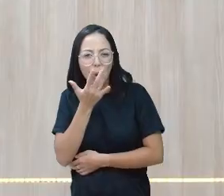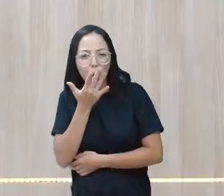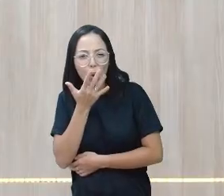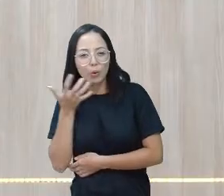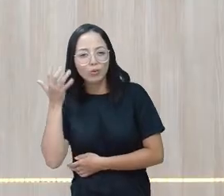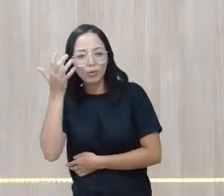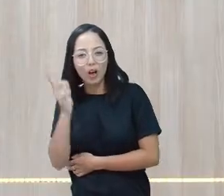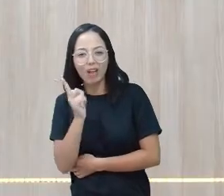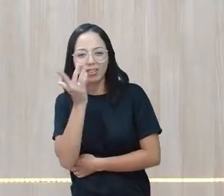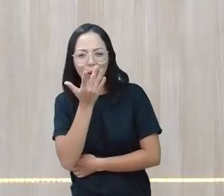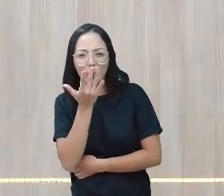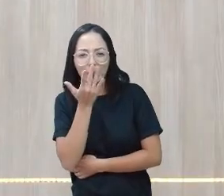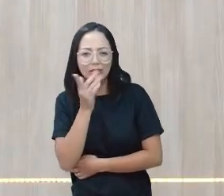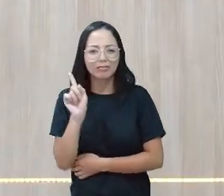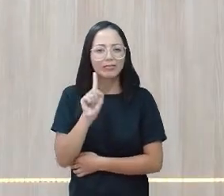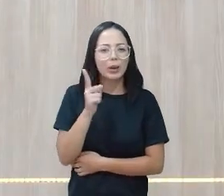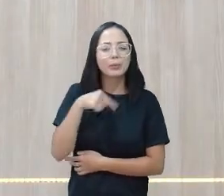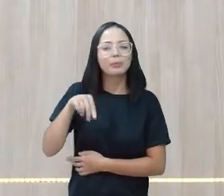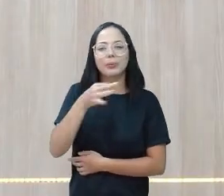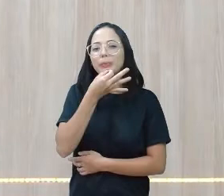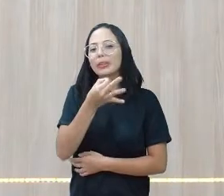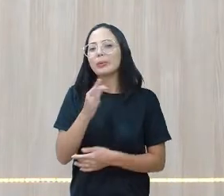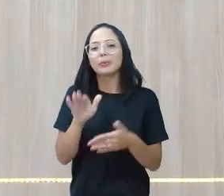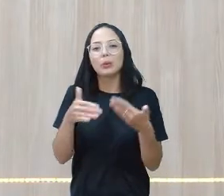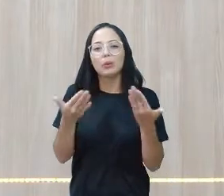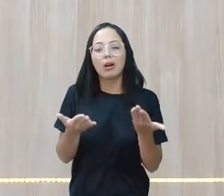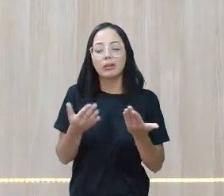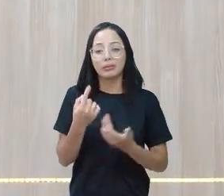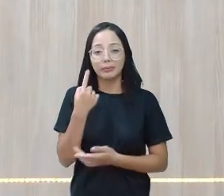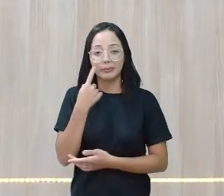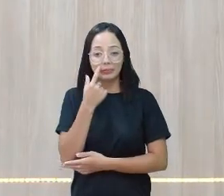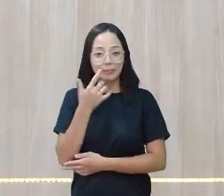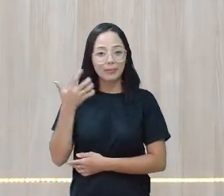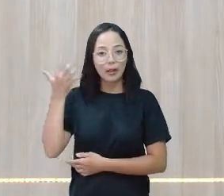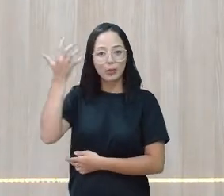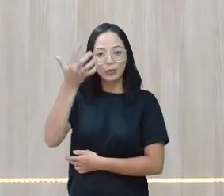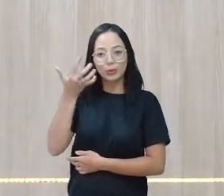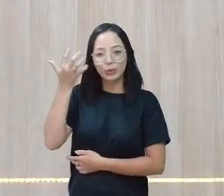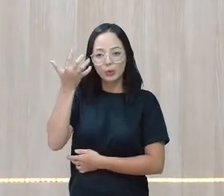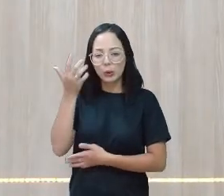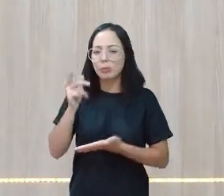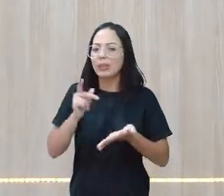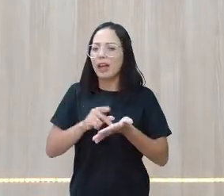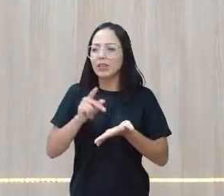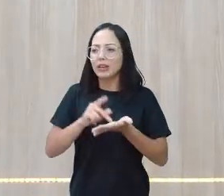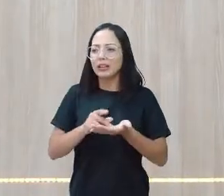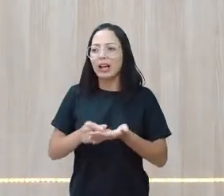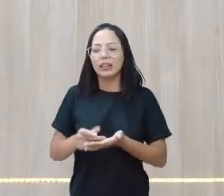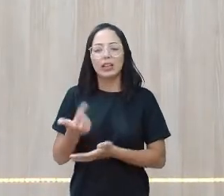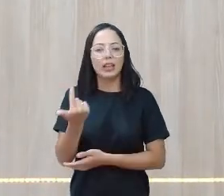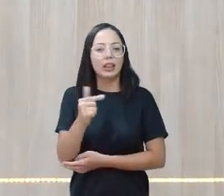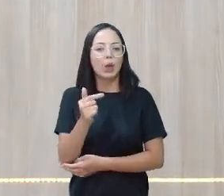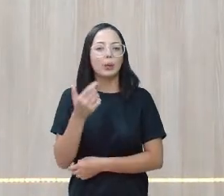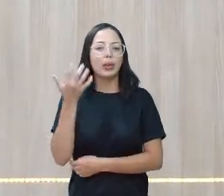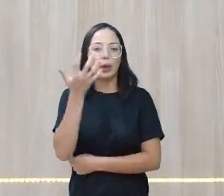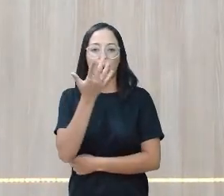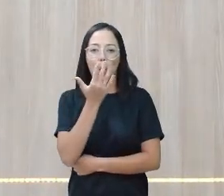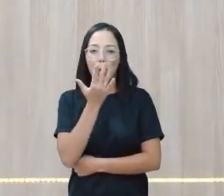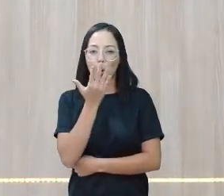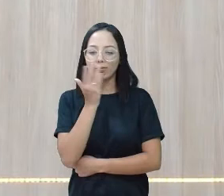Não é? Tem ou não? O que é que vocês acham? Né? O som, na verdade, ele não tem cor, mas